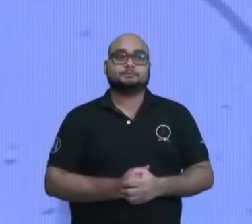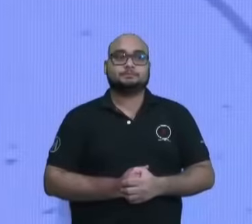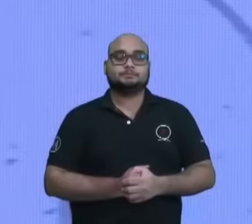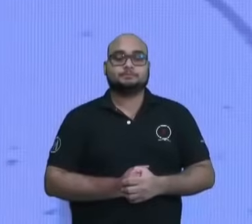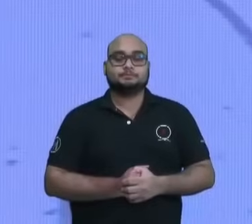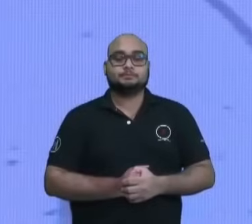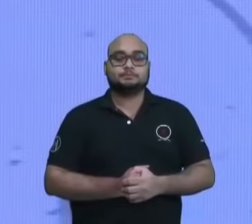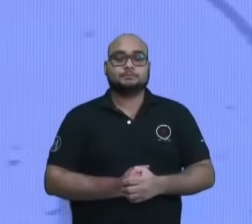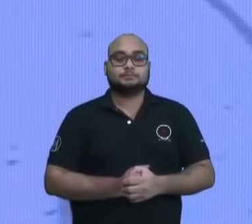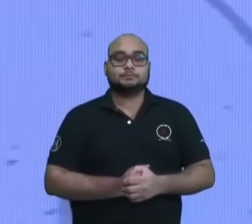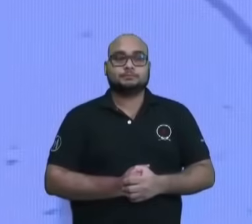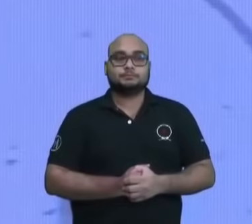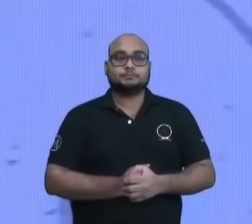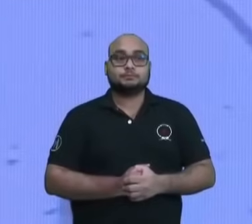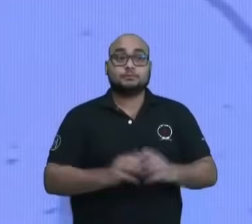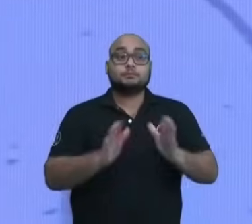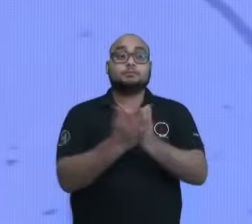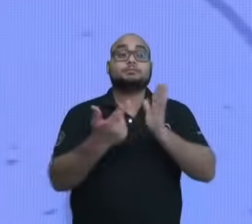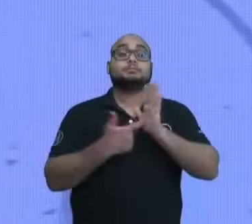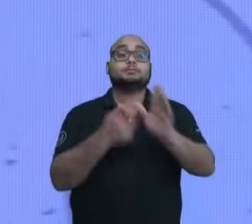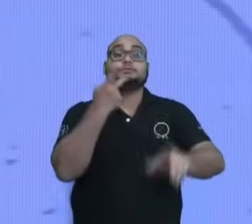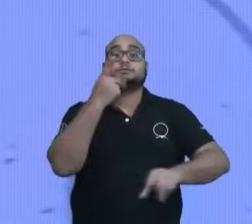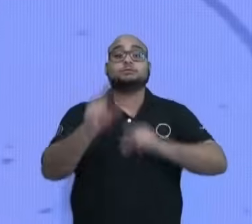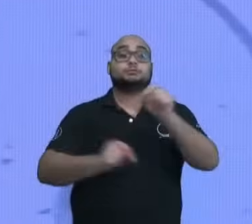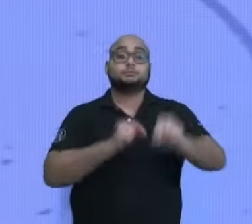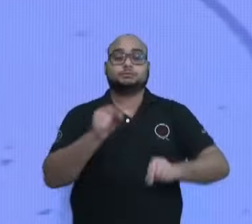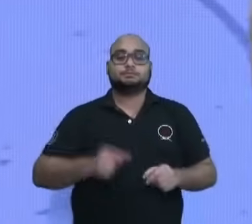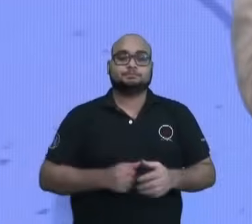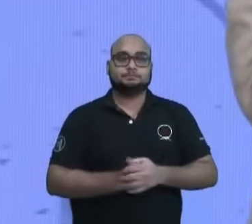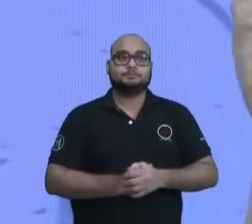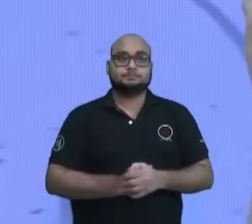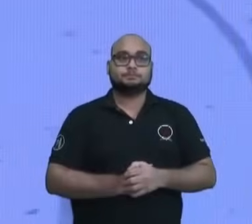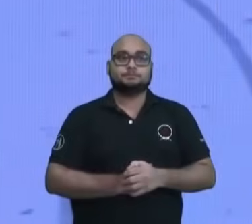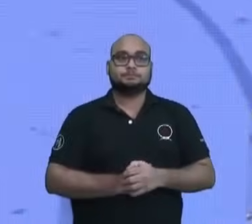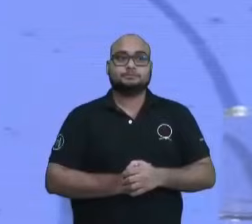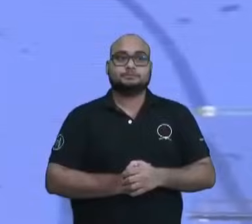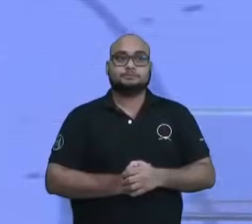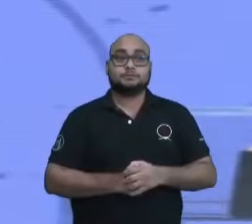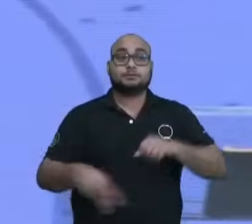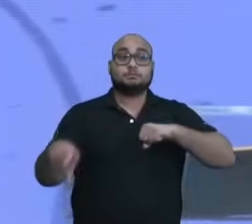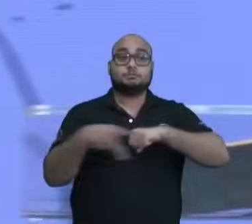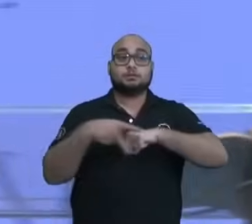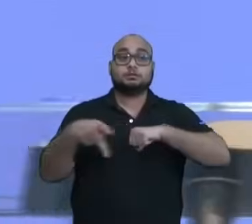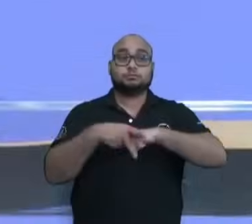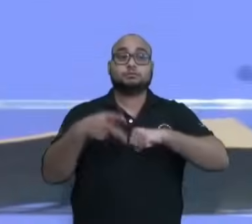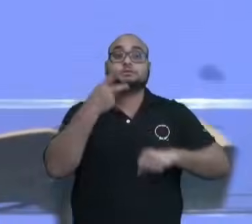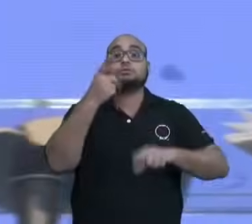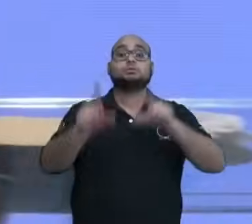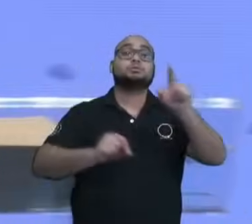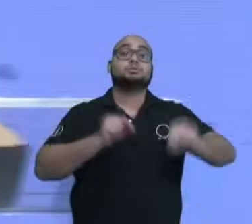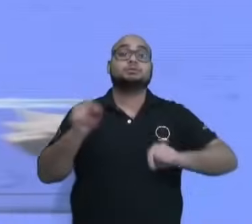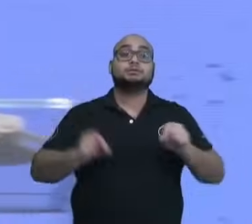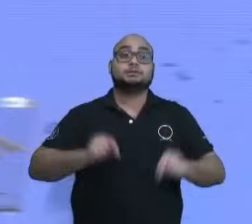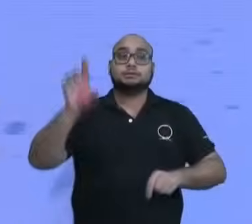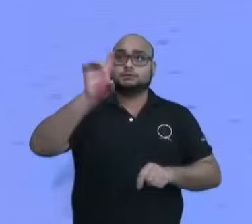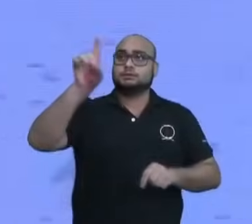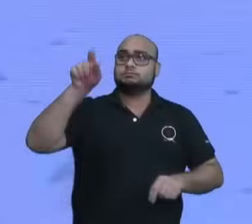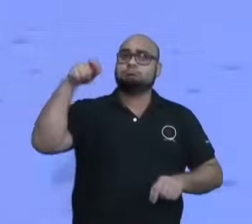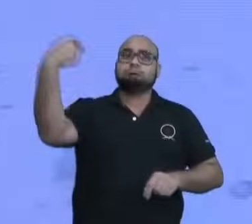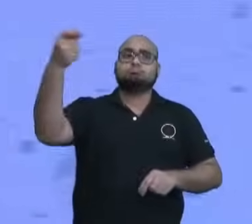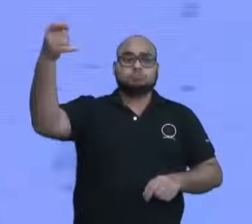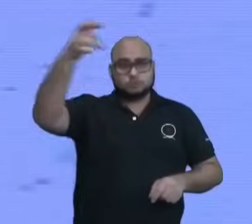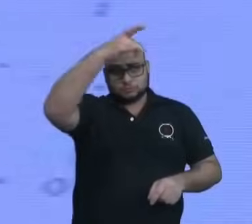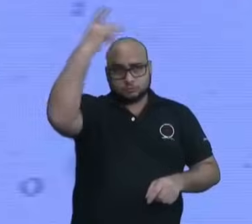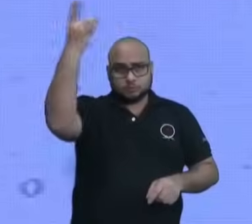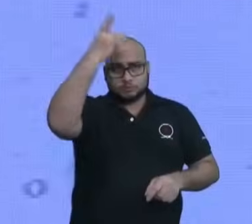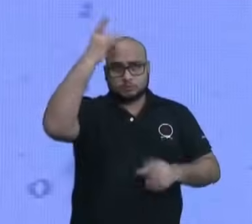Tessalonicenses 4:3 é o apóstolo Pedro em primeira pedro 15:16 como é santo aquele que vos chamou sede Santo em toda a vossa